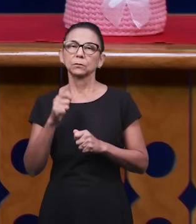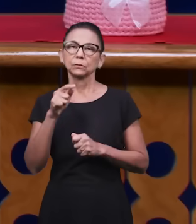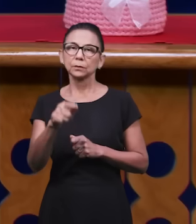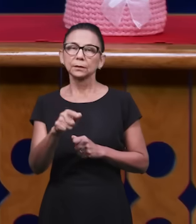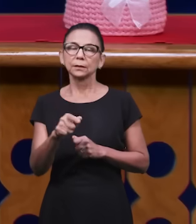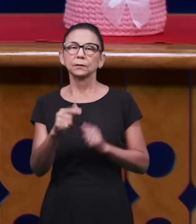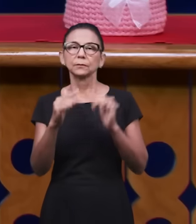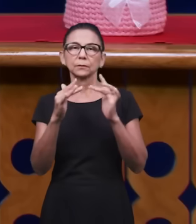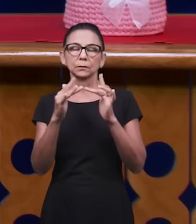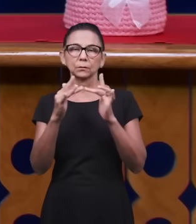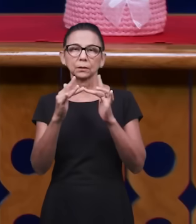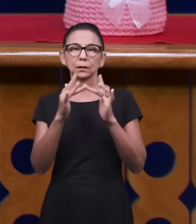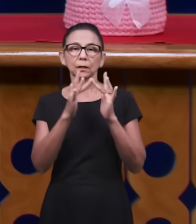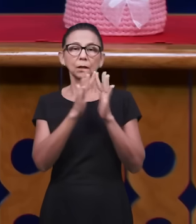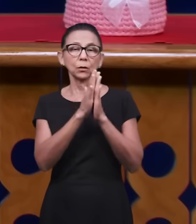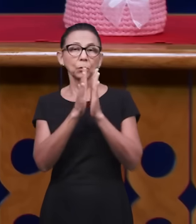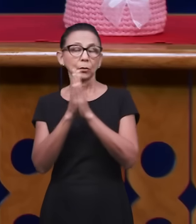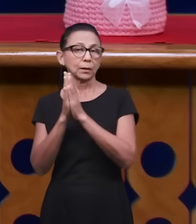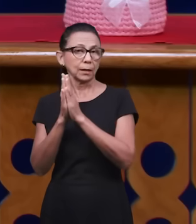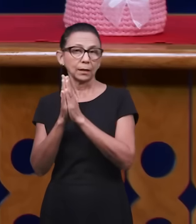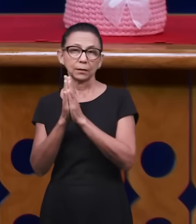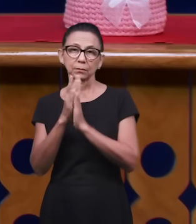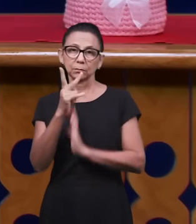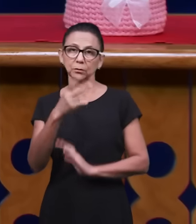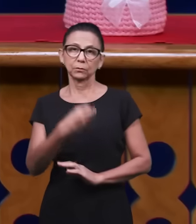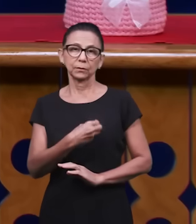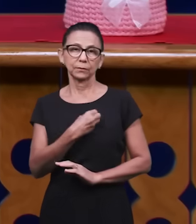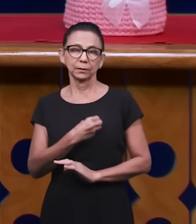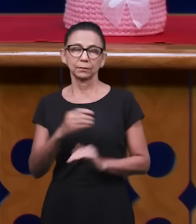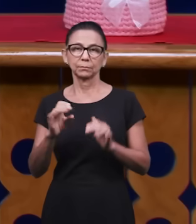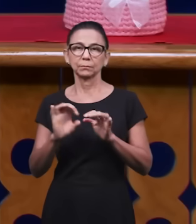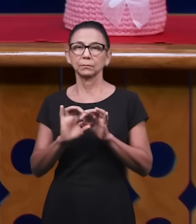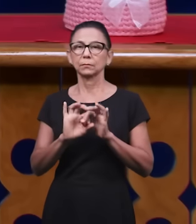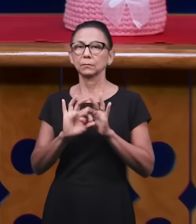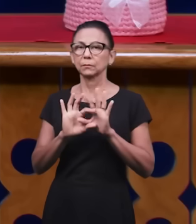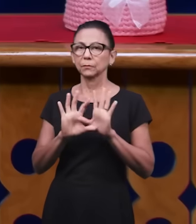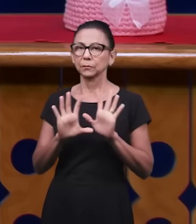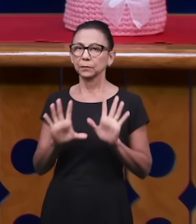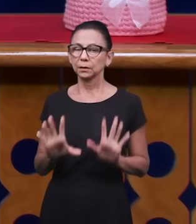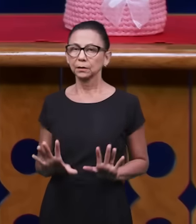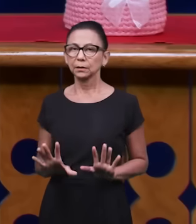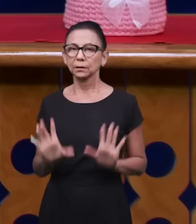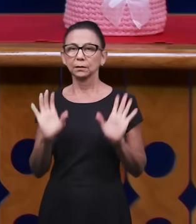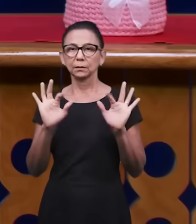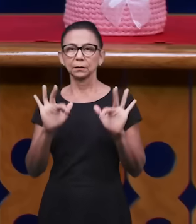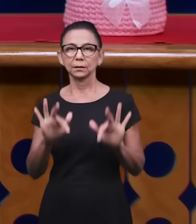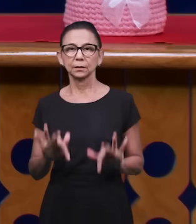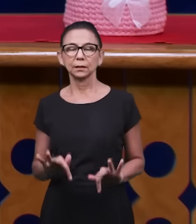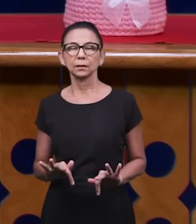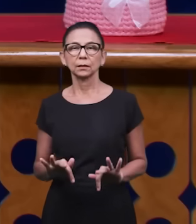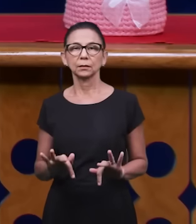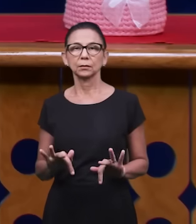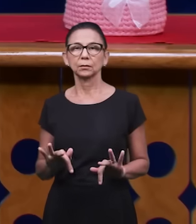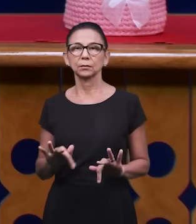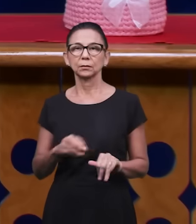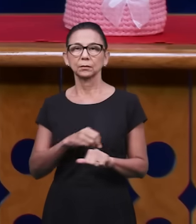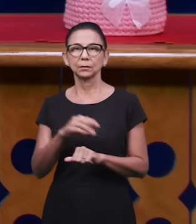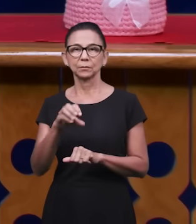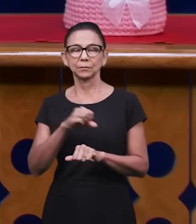orar contigo, ou seja qual for o seu motivo, estamos à sua disposição. E assim, encerramos aqui a nossa